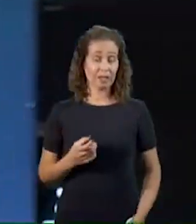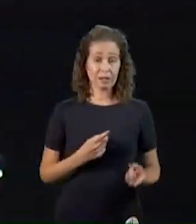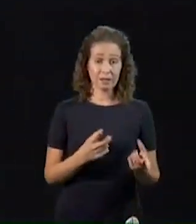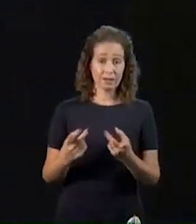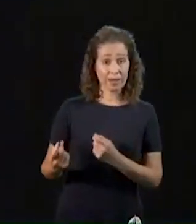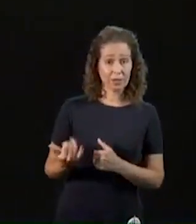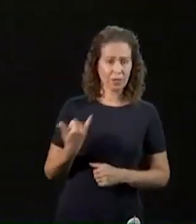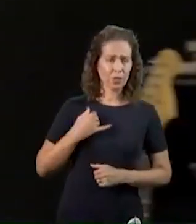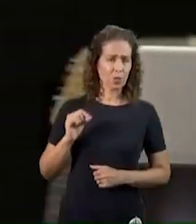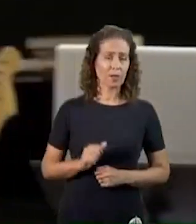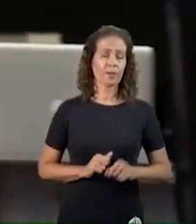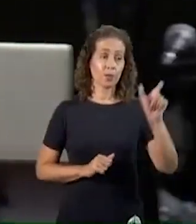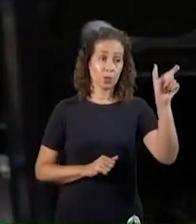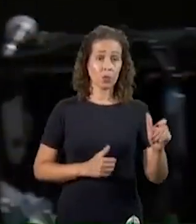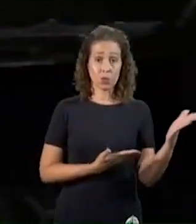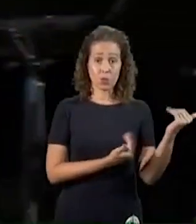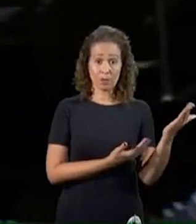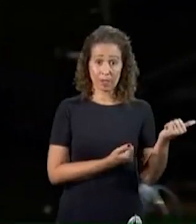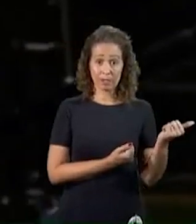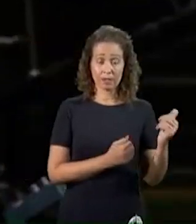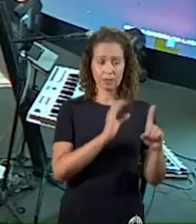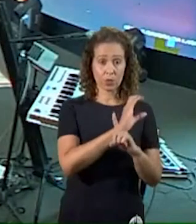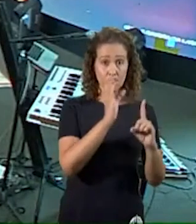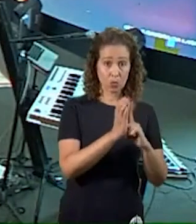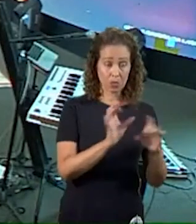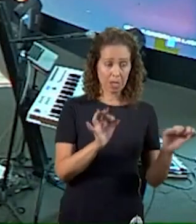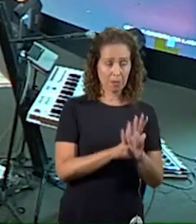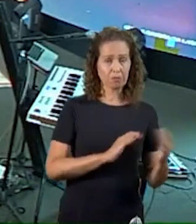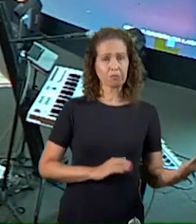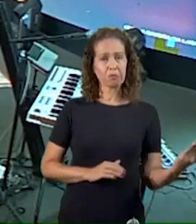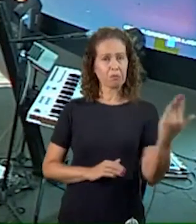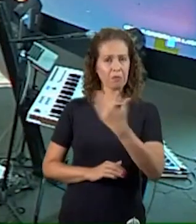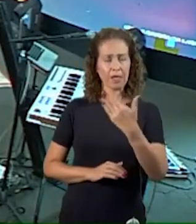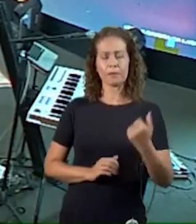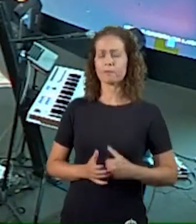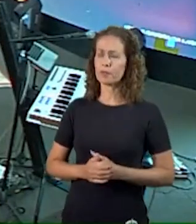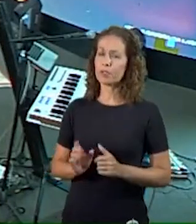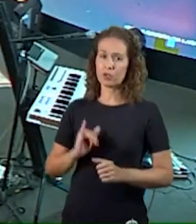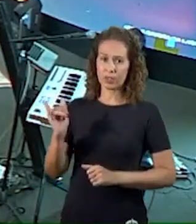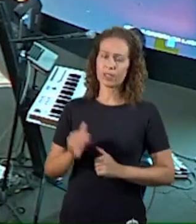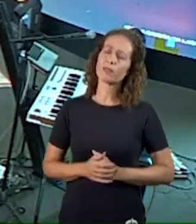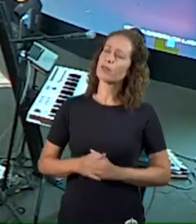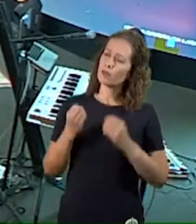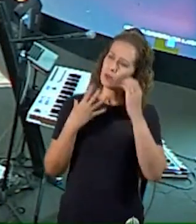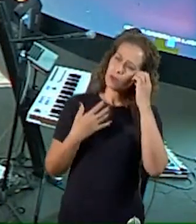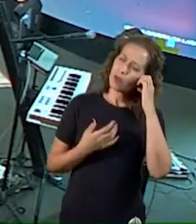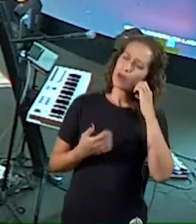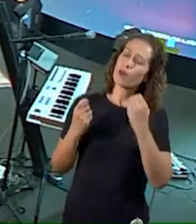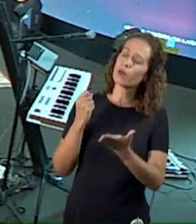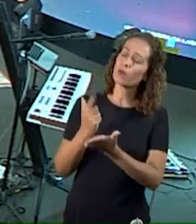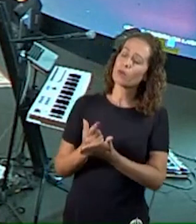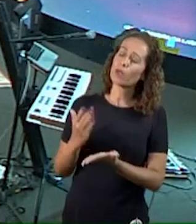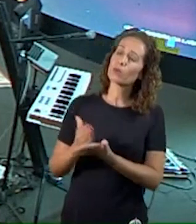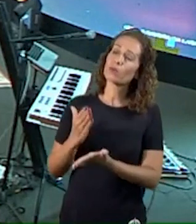que chegou outro dia um rapaz ali, saiu daqui do culto, entrou lá, chegou lá e falou assim: tudo bem? Eu vim aqui, eu quero comprar